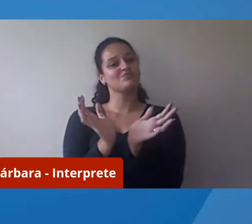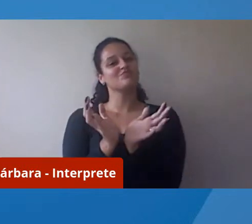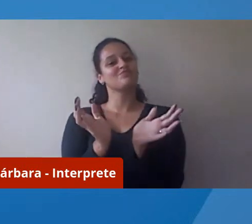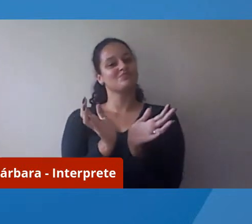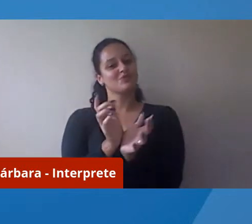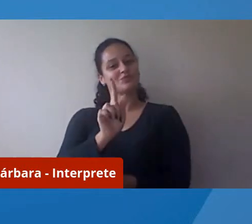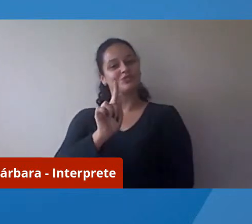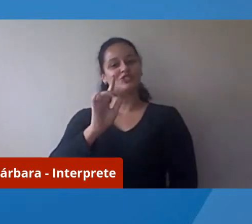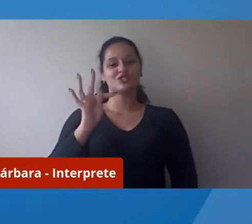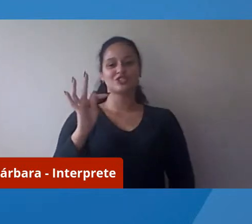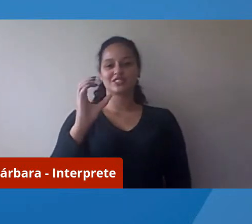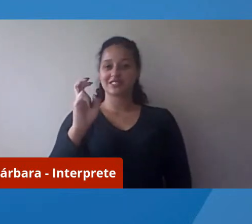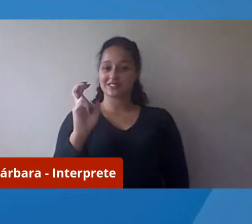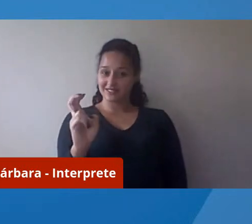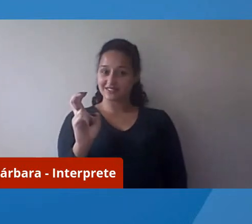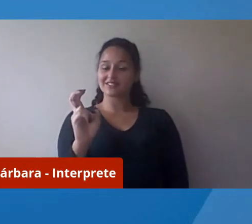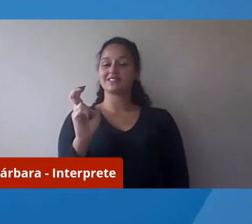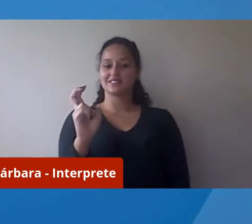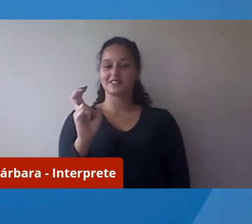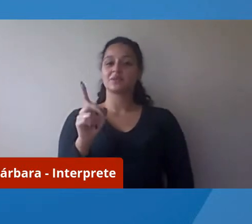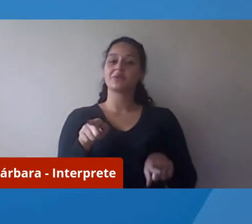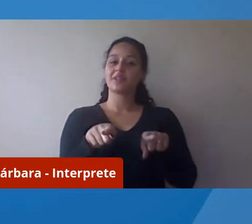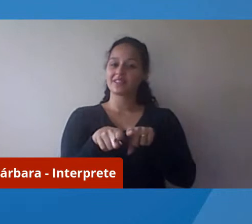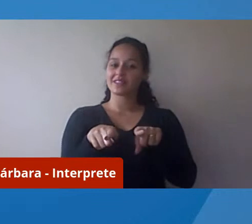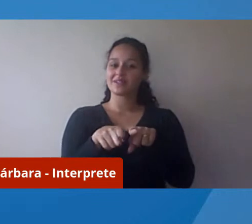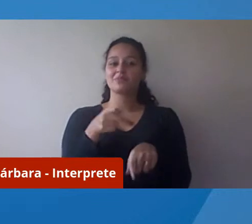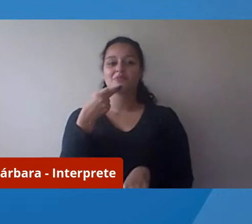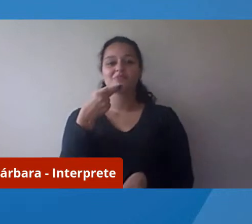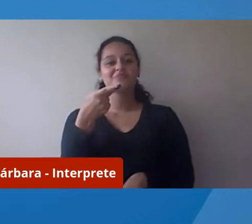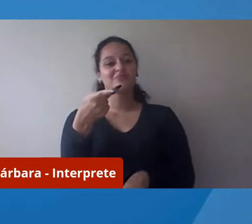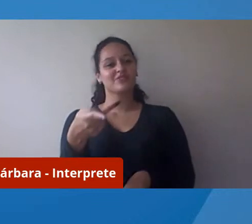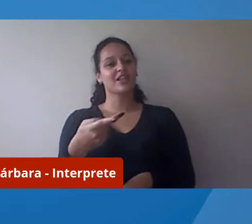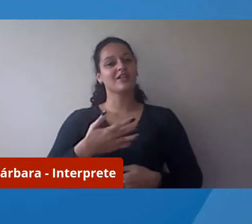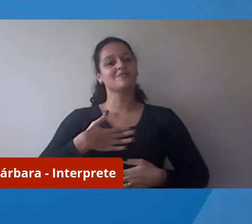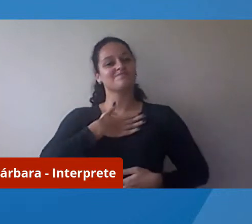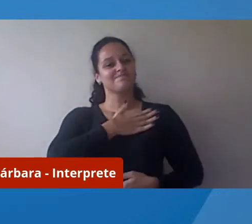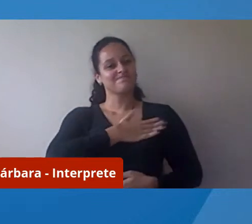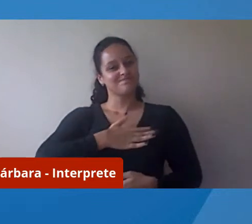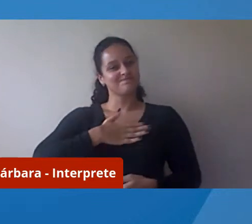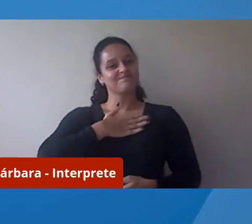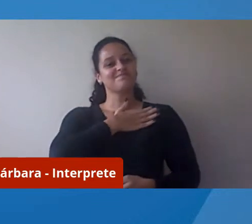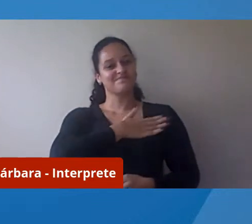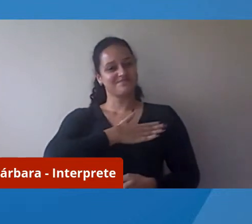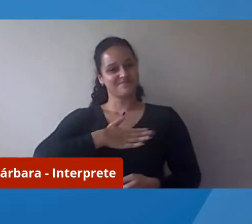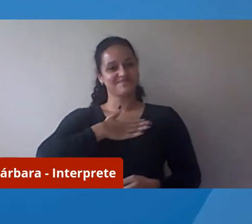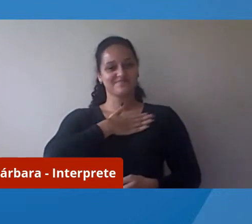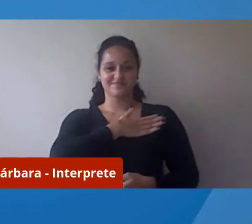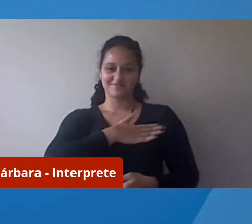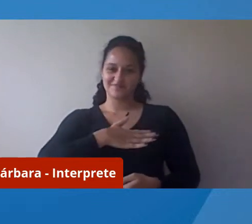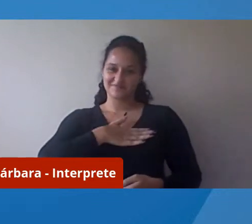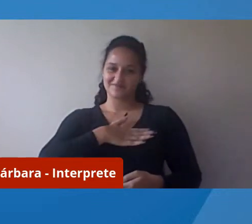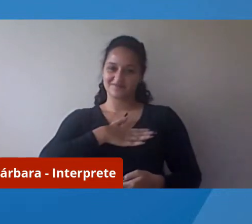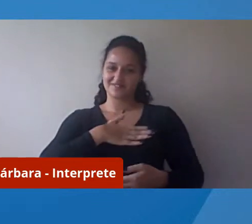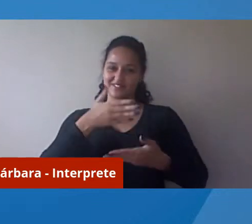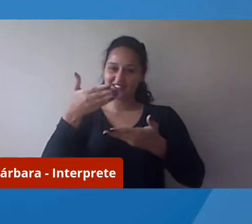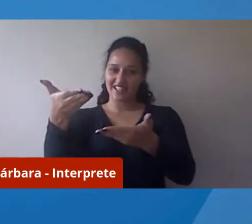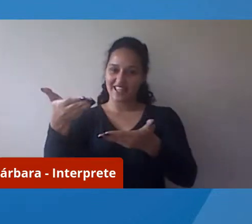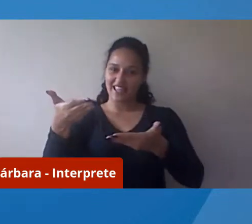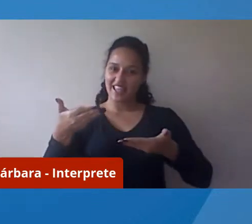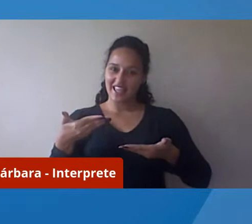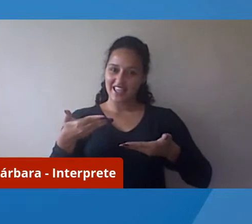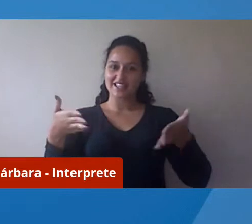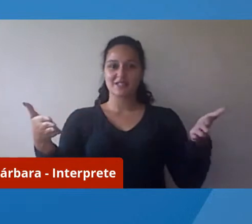e também dizer da nossa grande satisfação de receber hoje, nessa sessão de trabalho, uma